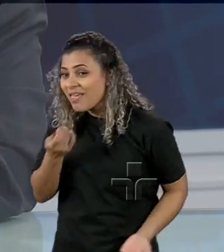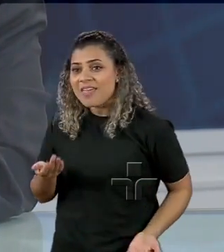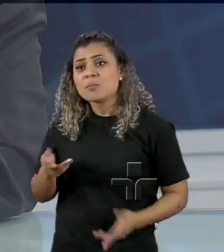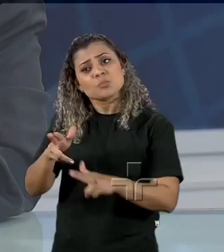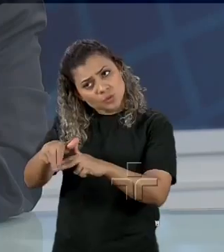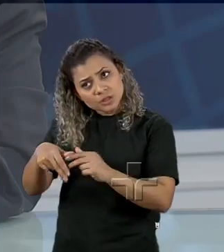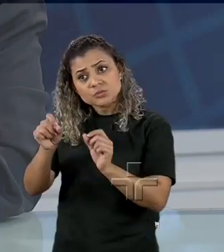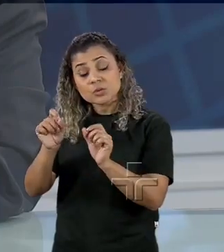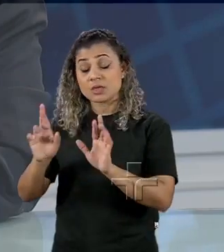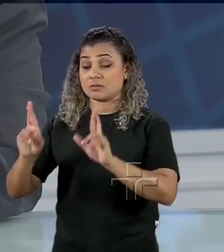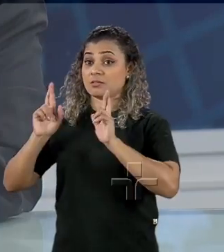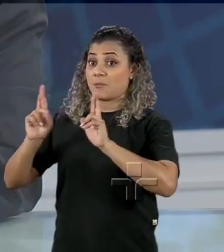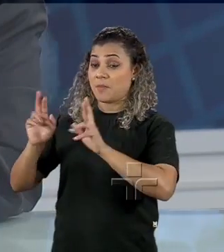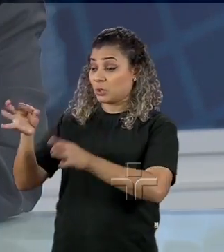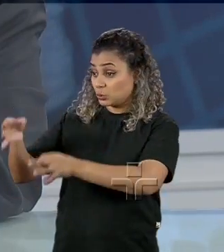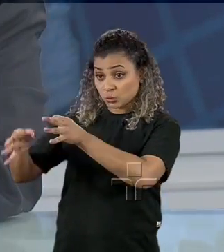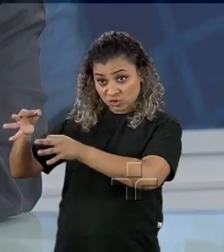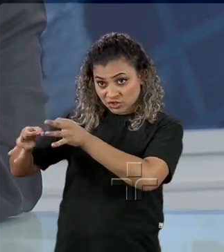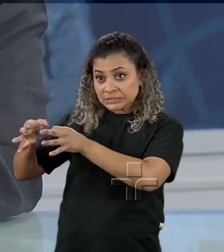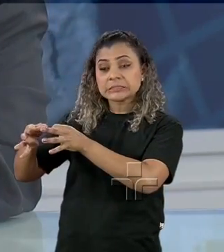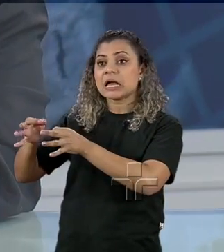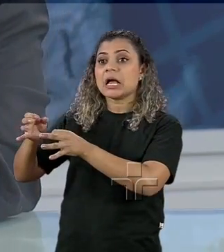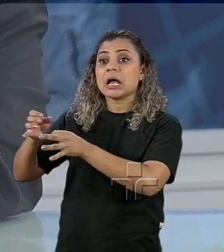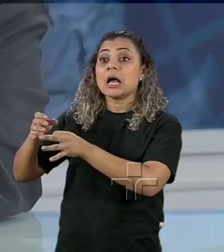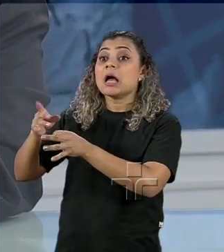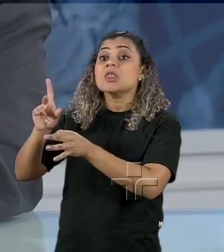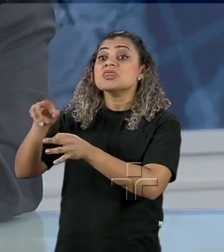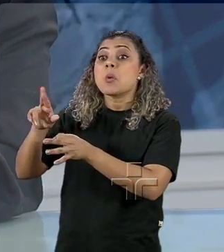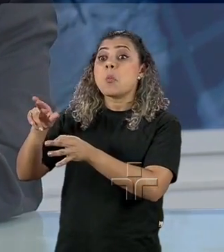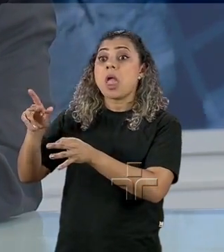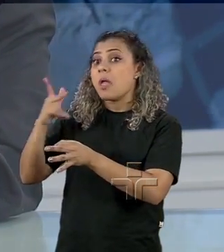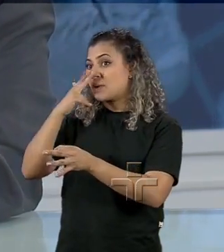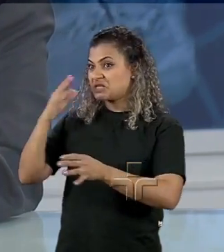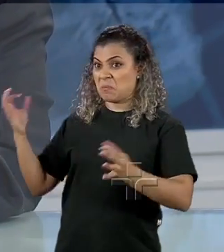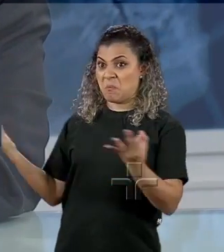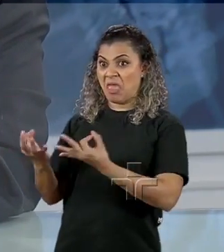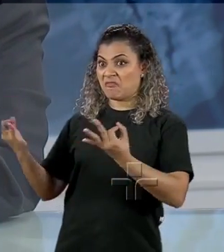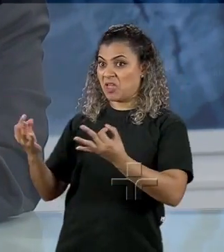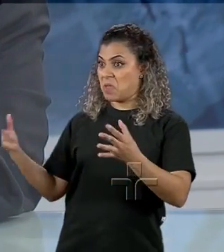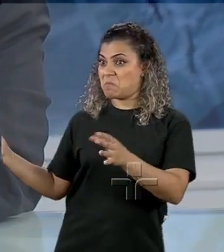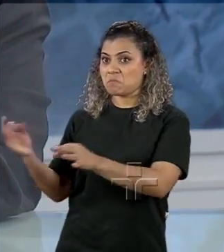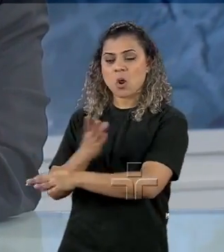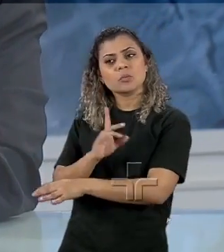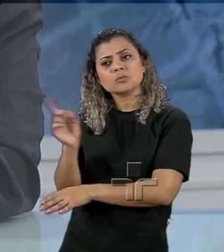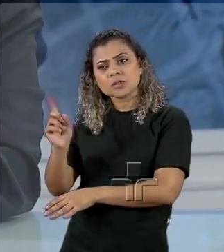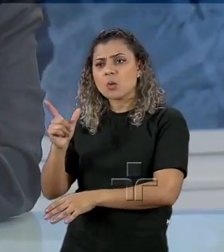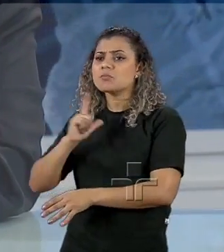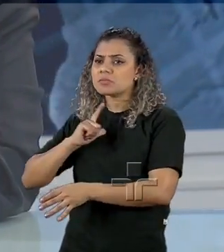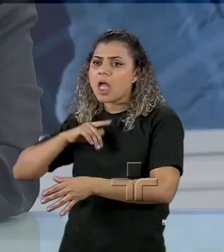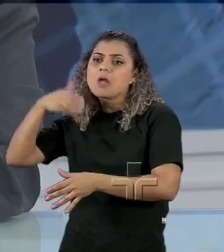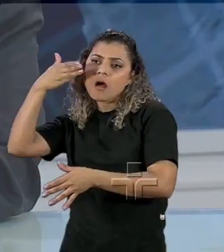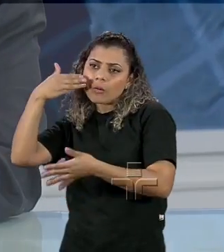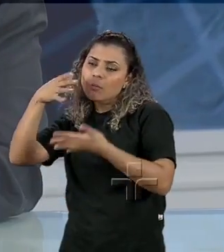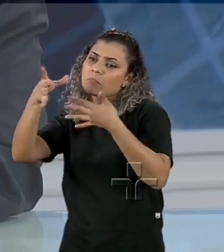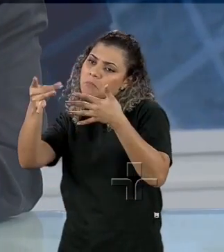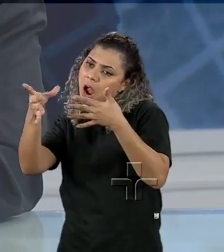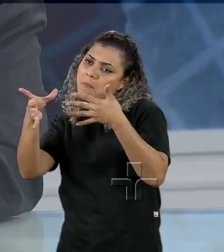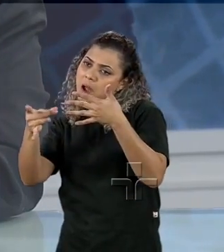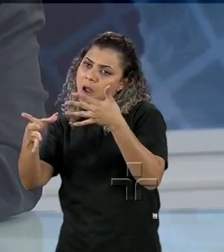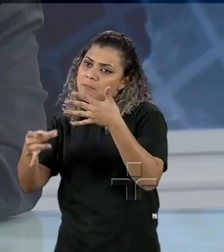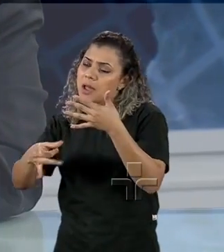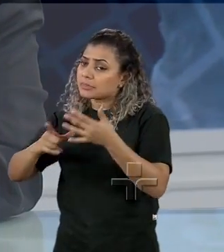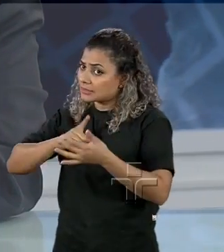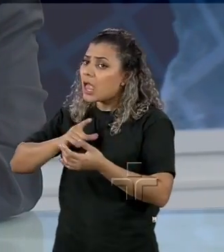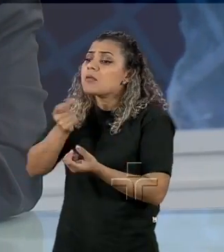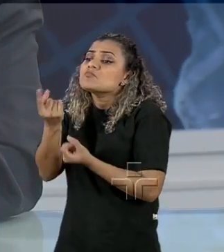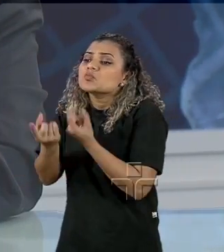que a justiça ela não é absolutamente entendida como infalível em relação às suas argumentações anteriores. Essa tramitação que